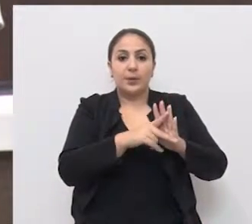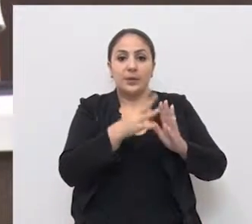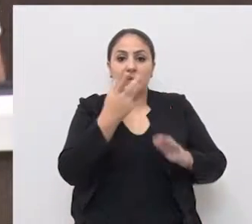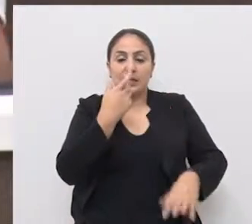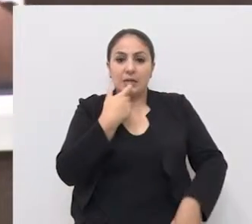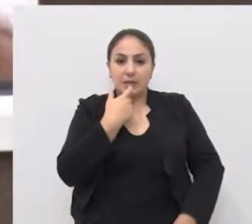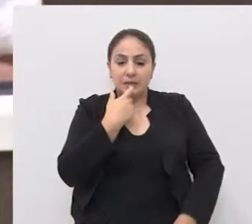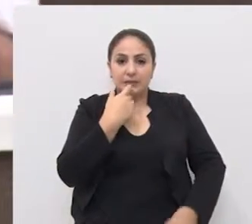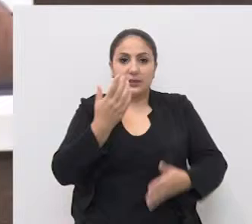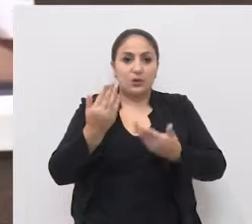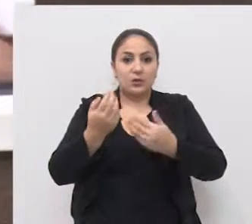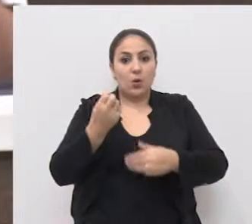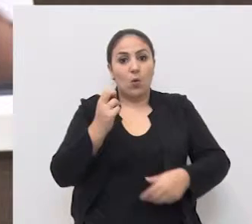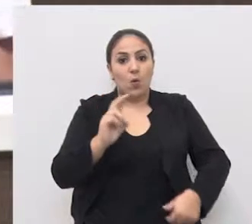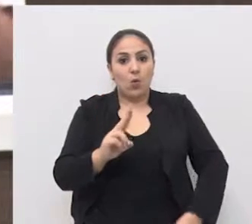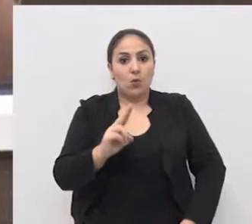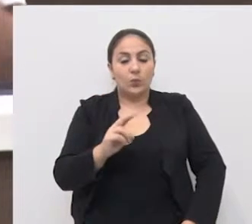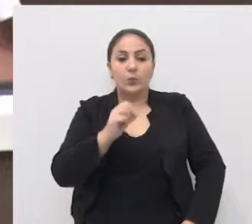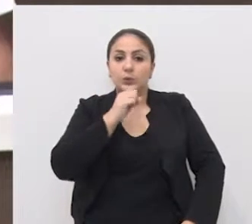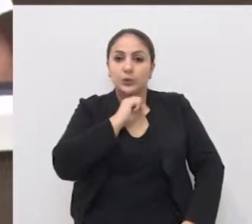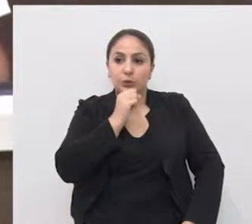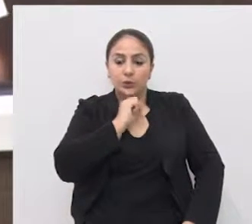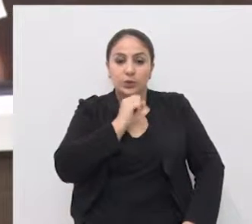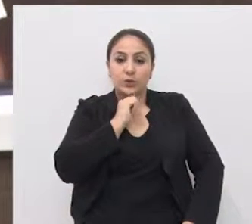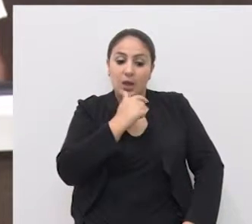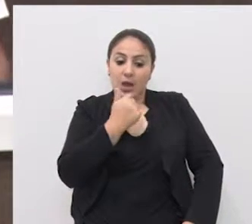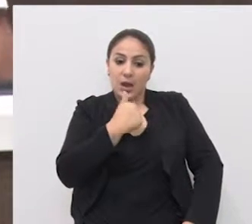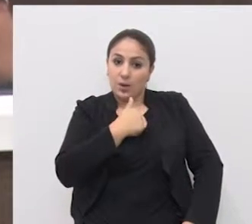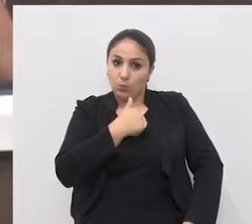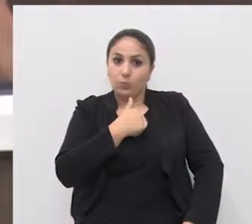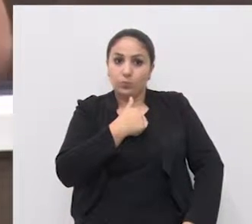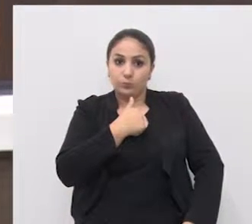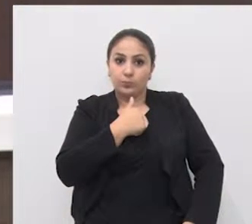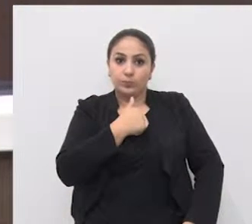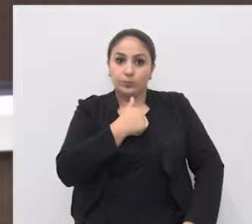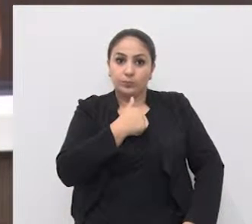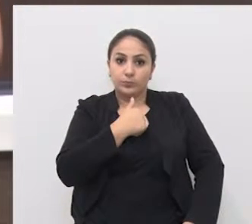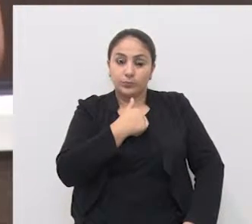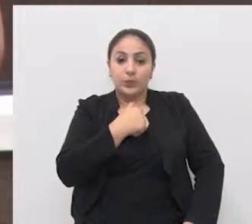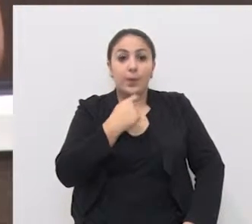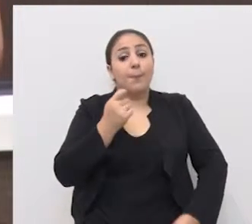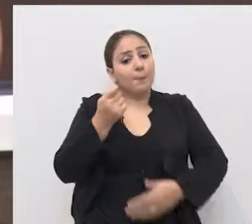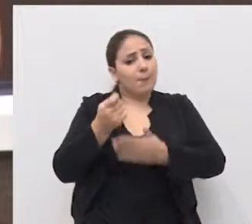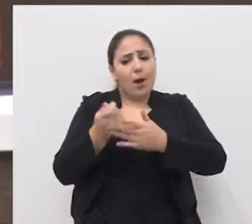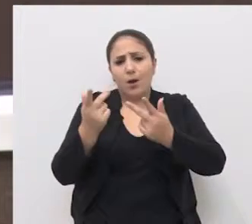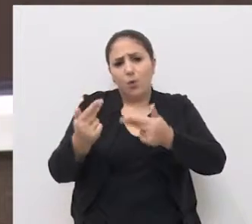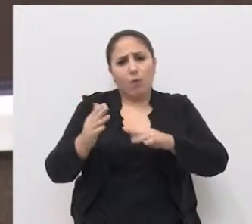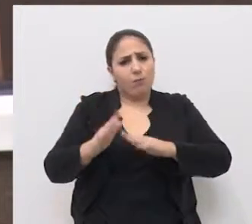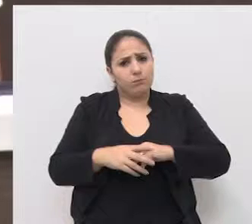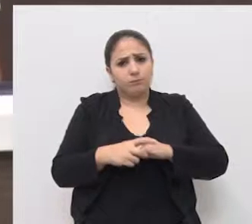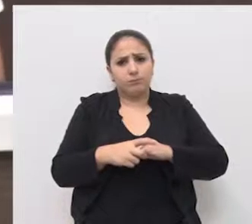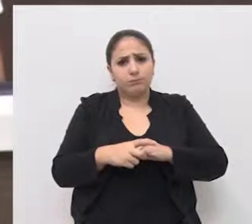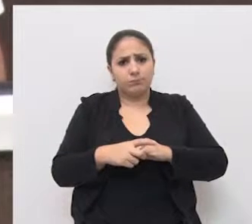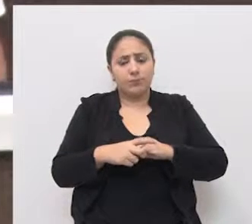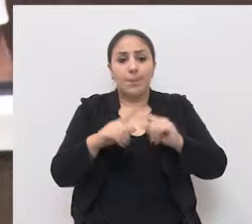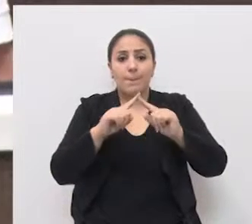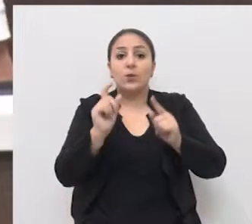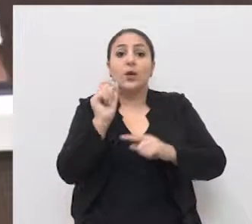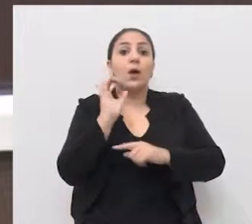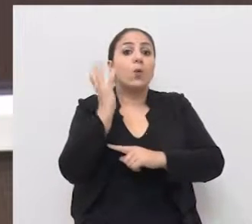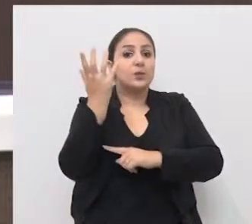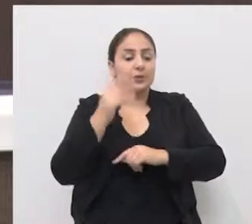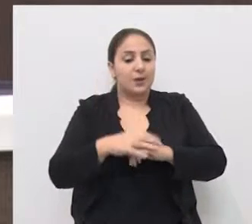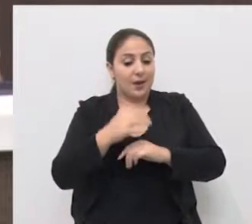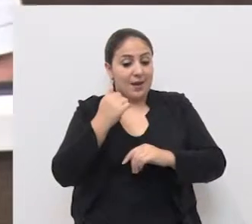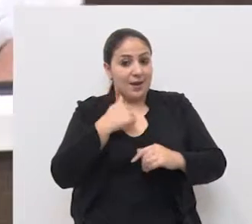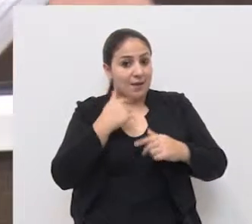Criança e Adolescente ou para o Fundo do Idoso, eu vou ter que pagar igual.